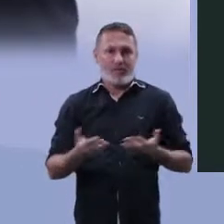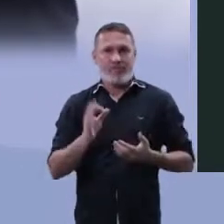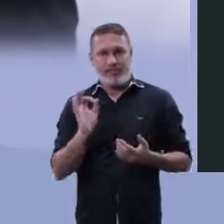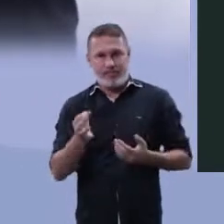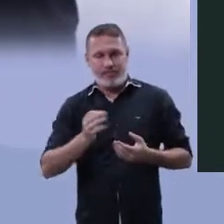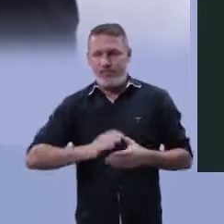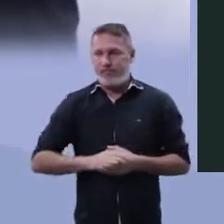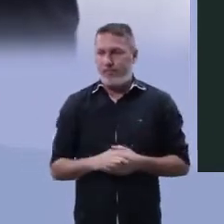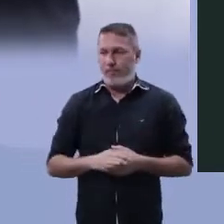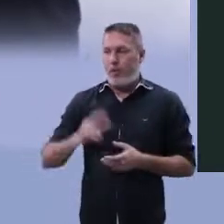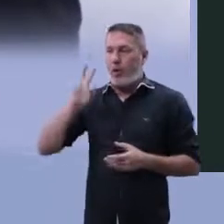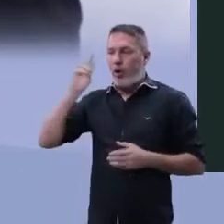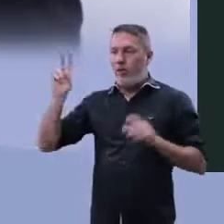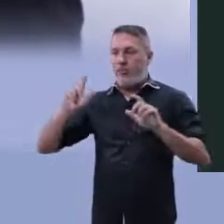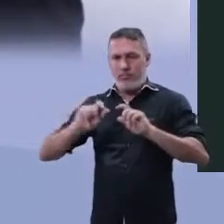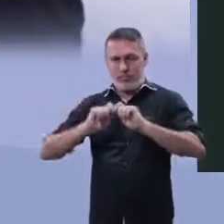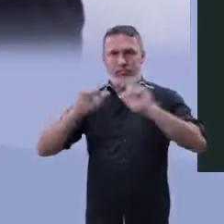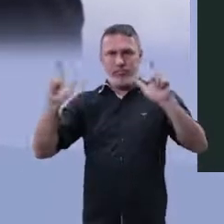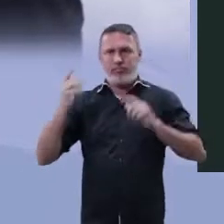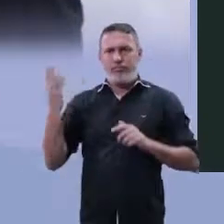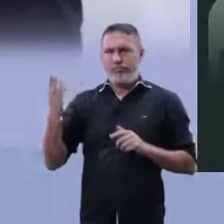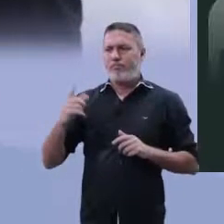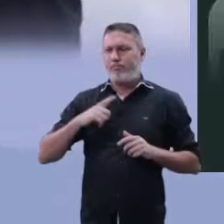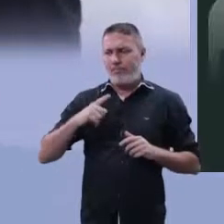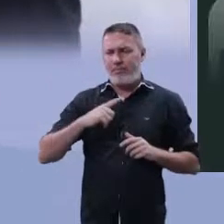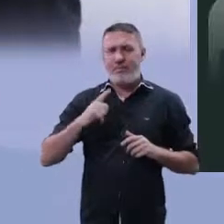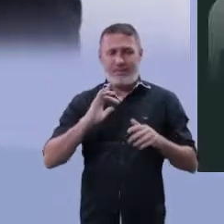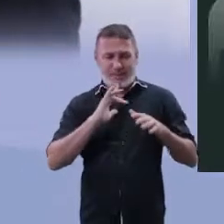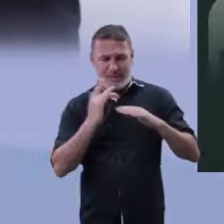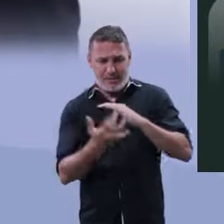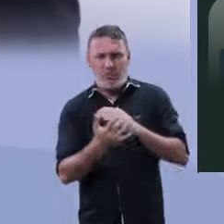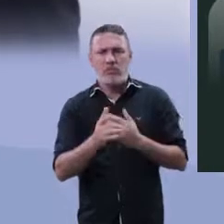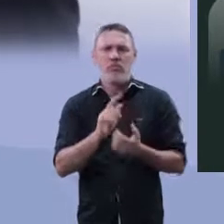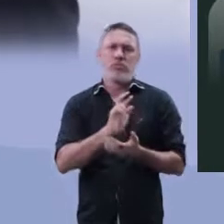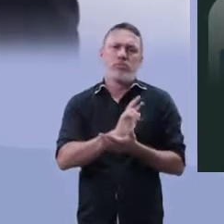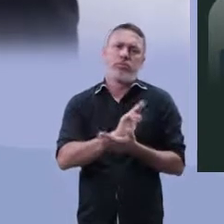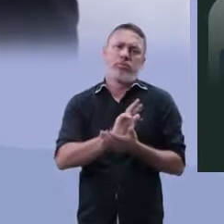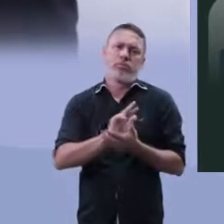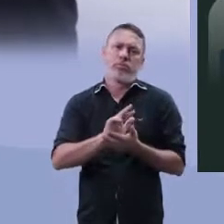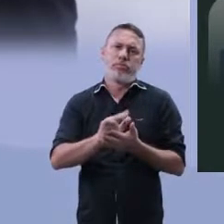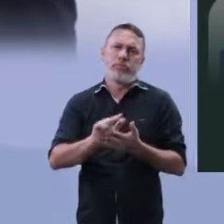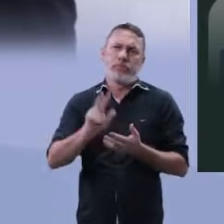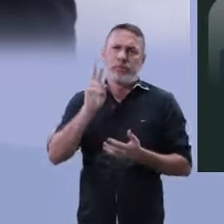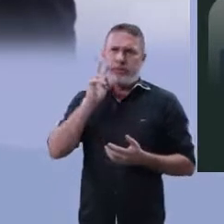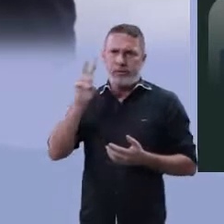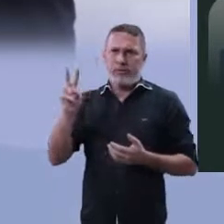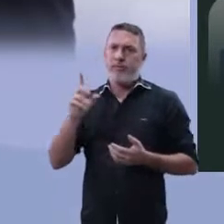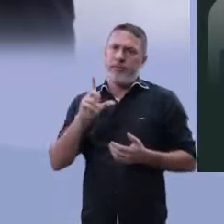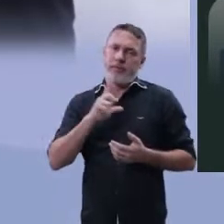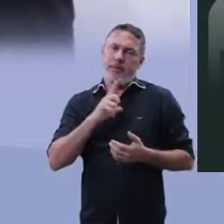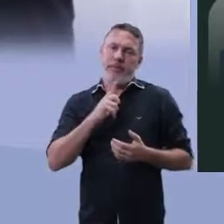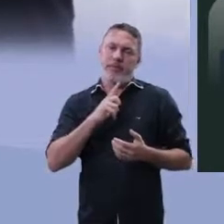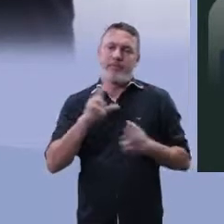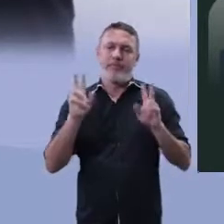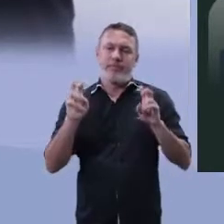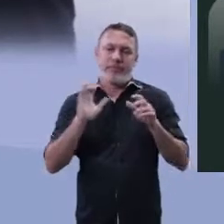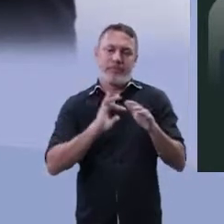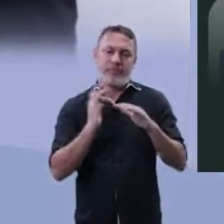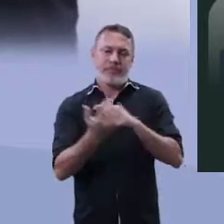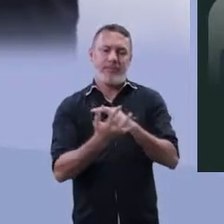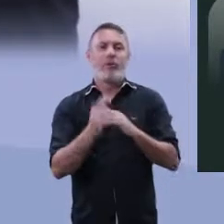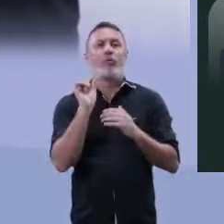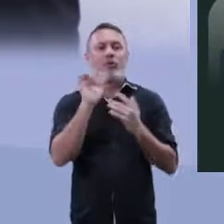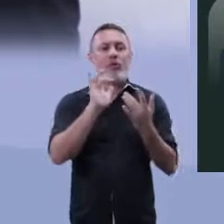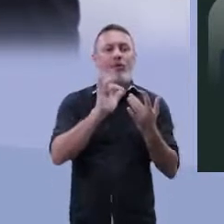forte presença nesse mundo contemporâneo. Então, começando, né, como vocês podem ver nesse quadro, nós temos muitas